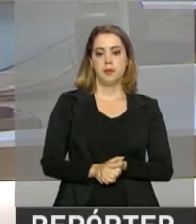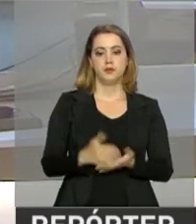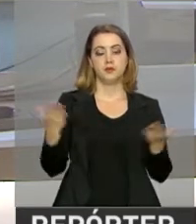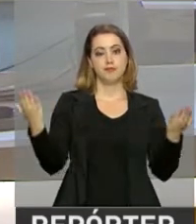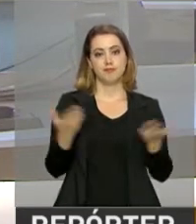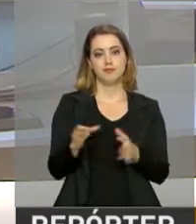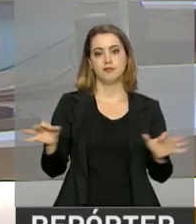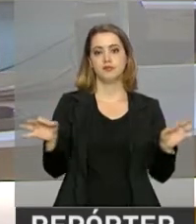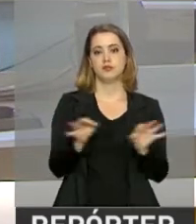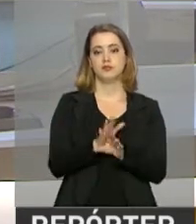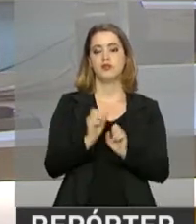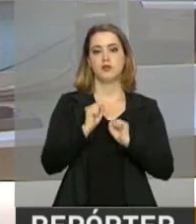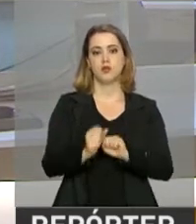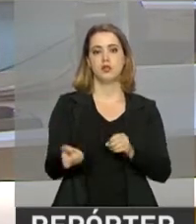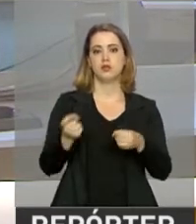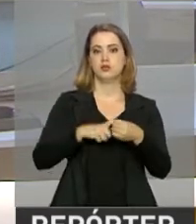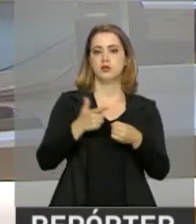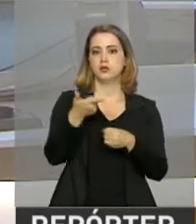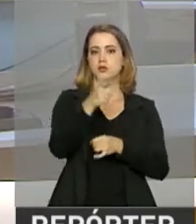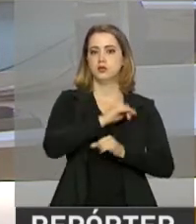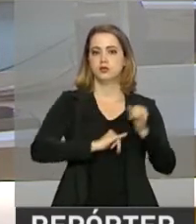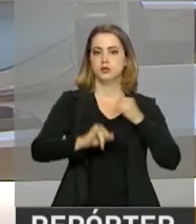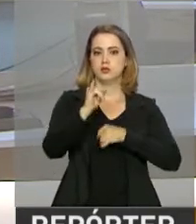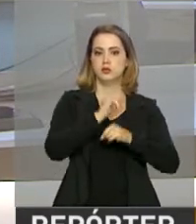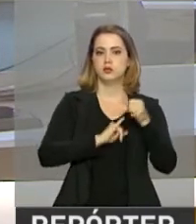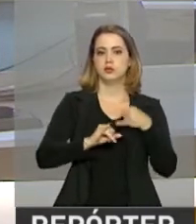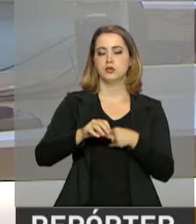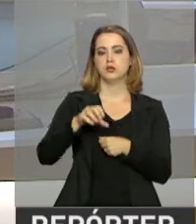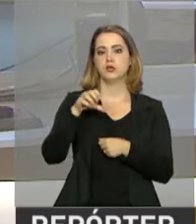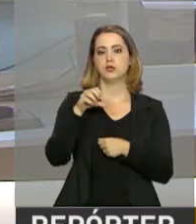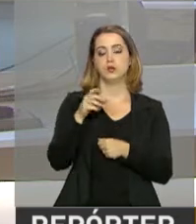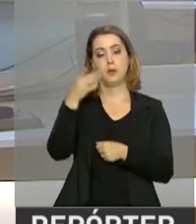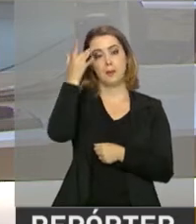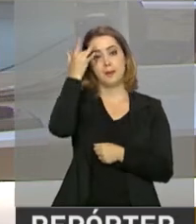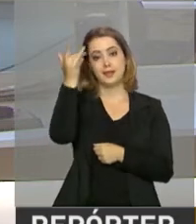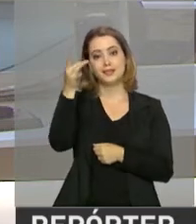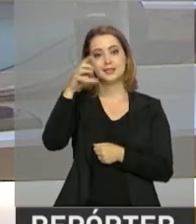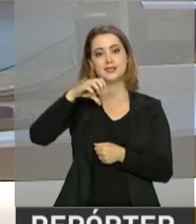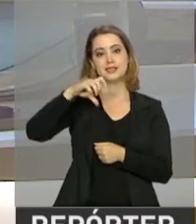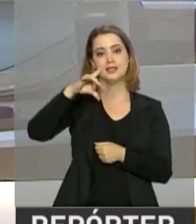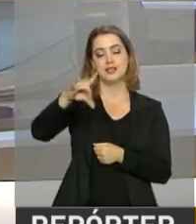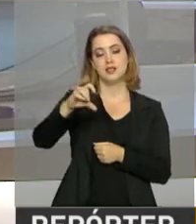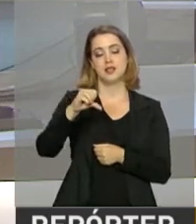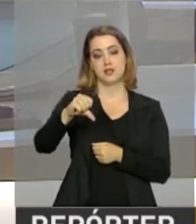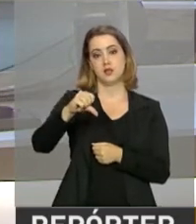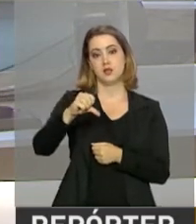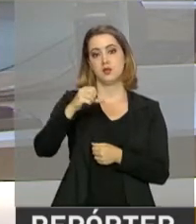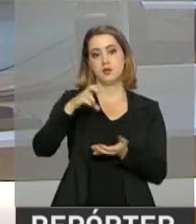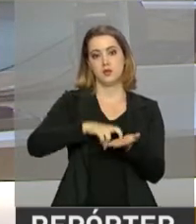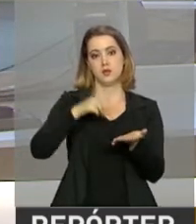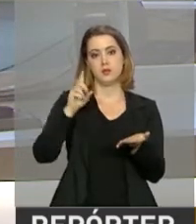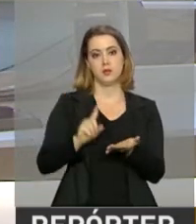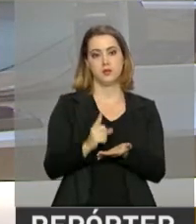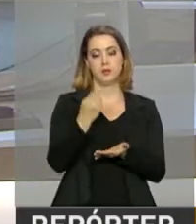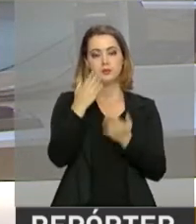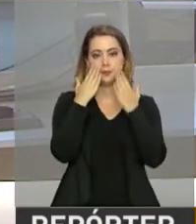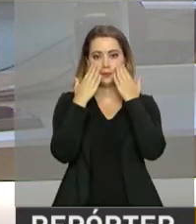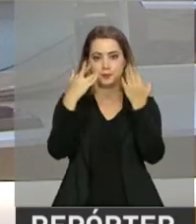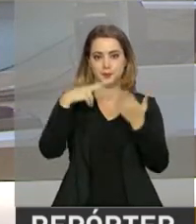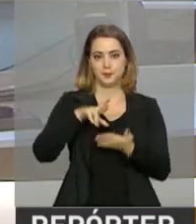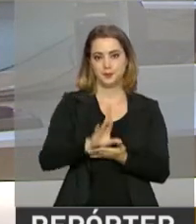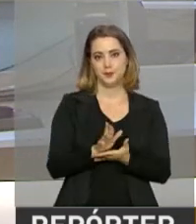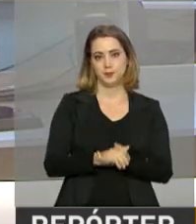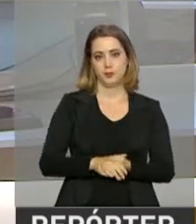nbr termina aqui podemos voltar a qualquer momento com outras informações ou amanhã às 9 horas da manhã na primeira edição do dia